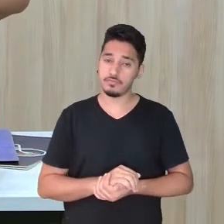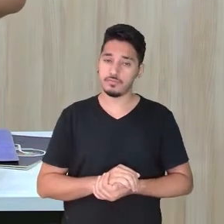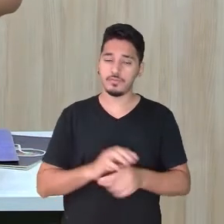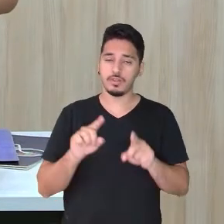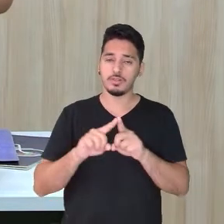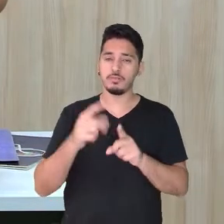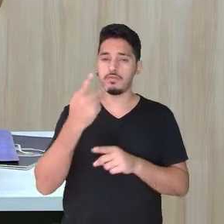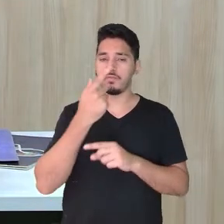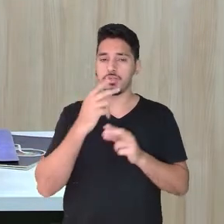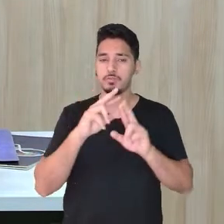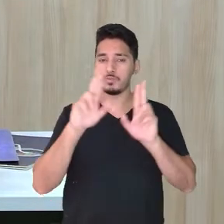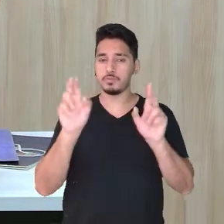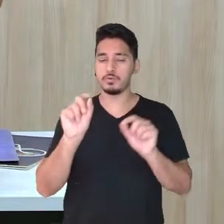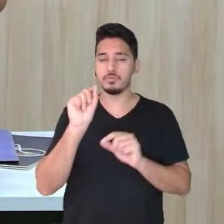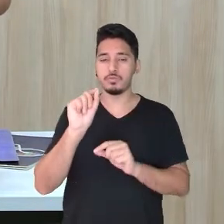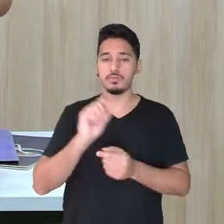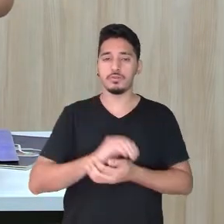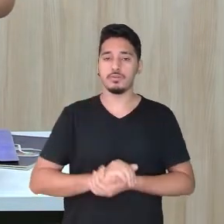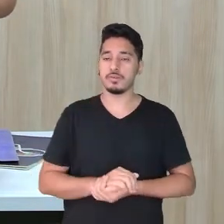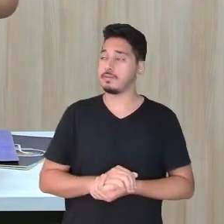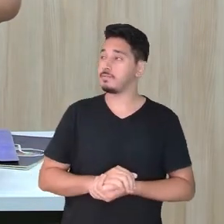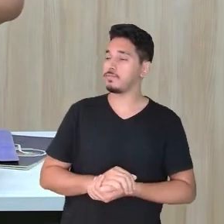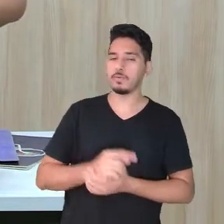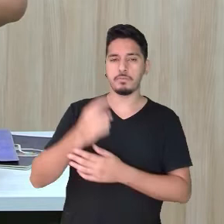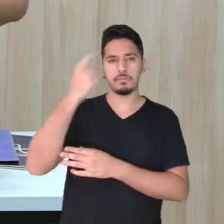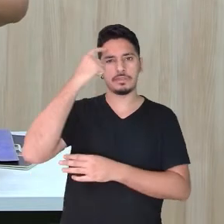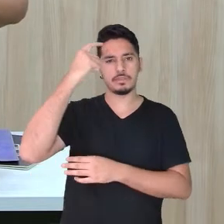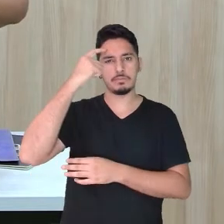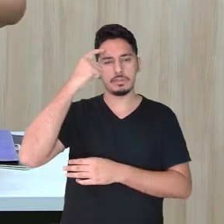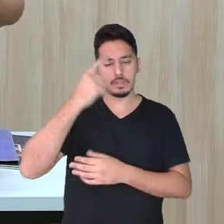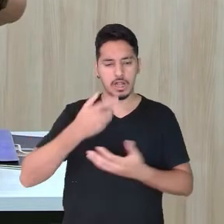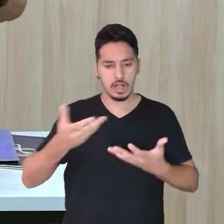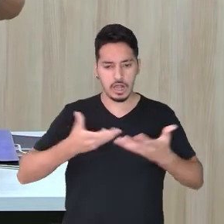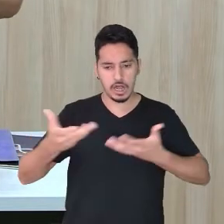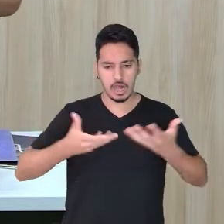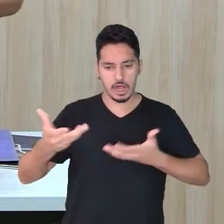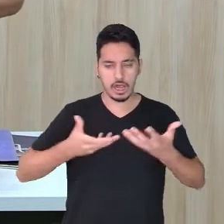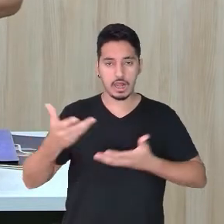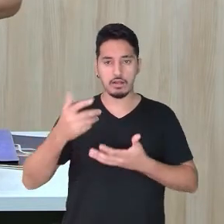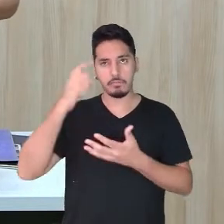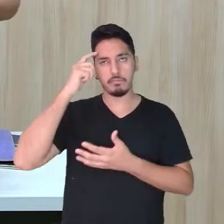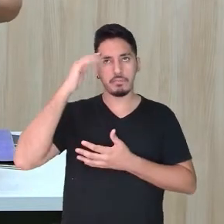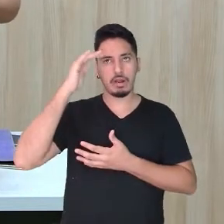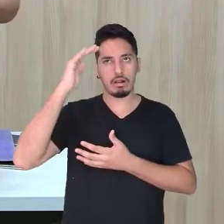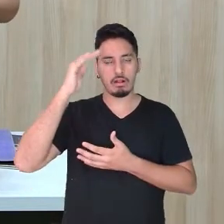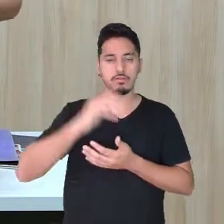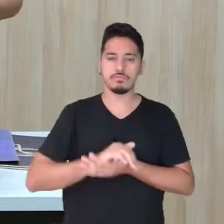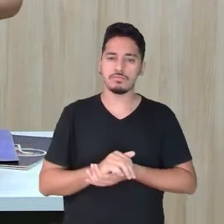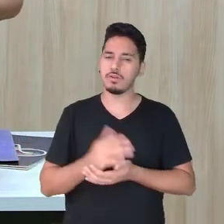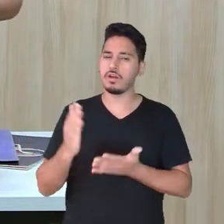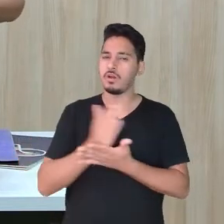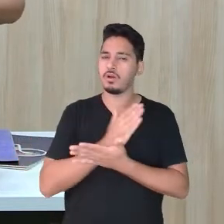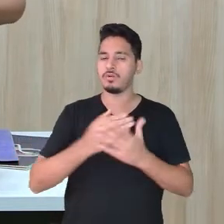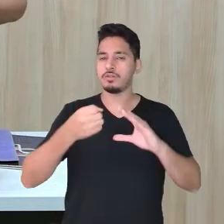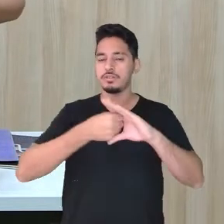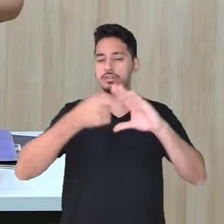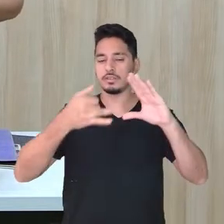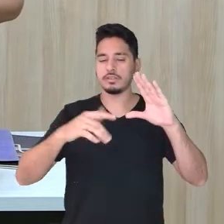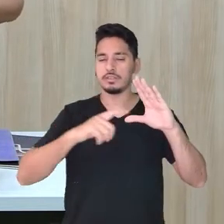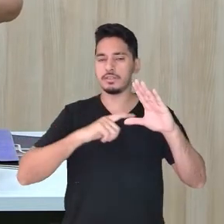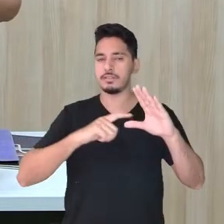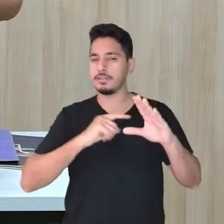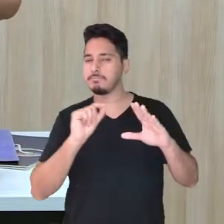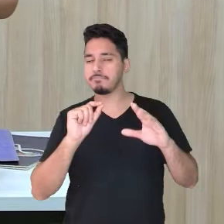Falamos um pouco sobre a síndrome do pensamento acelerado, sobre algumas características que têm em comum com o